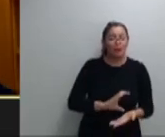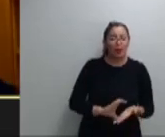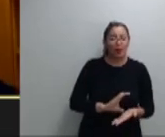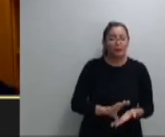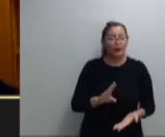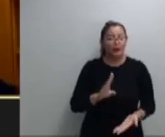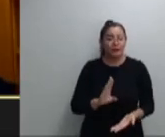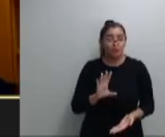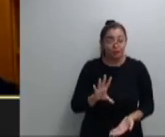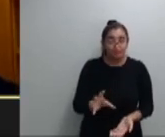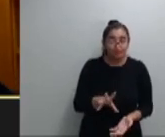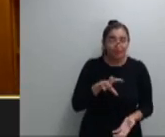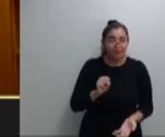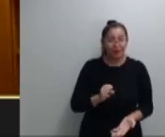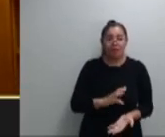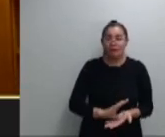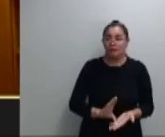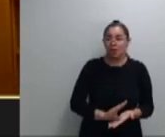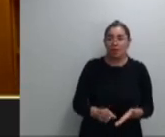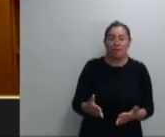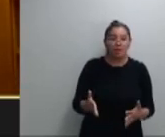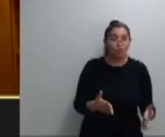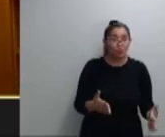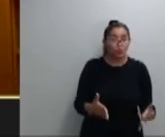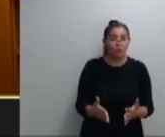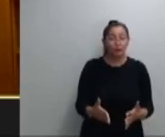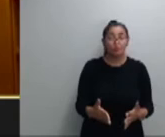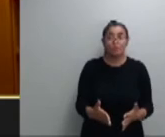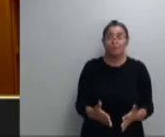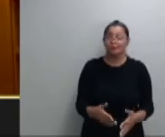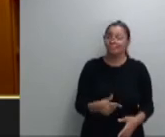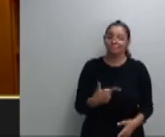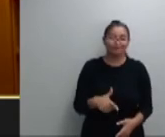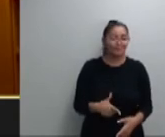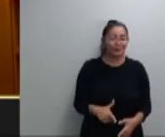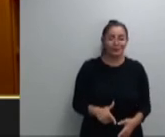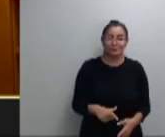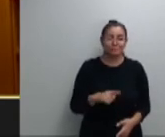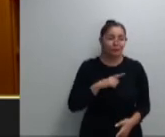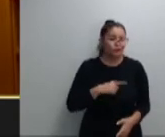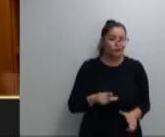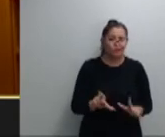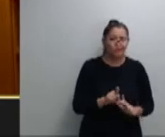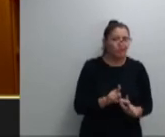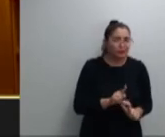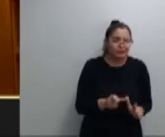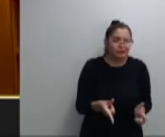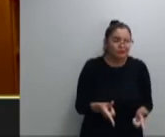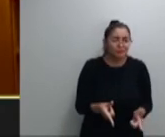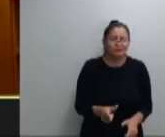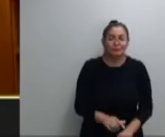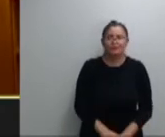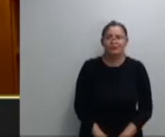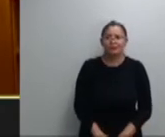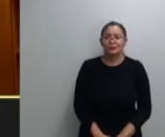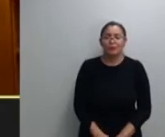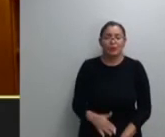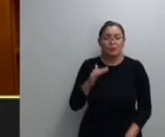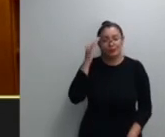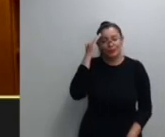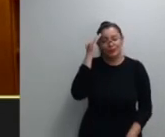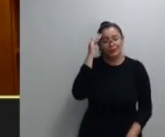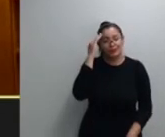crédito daquela parcela que não se apropriou. Isso não existe na legislação do PIS e da Cofins, no entendimento da